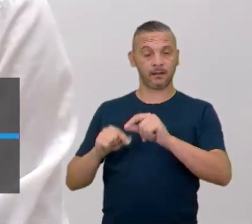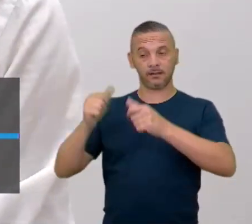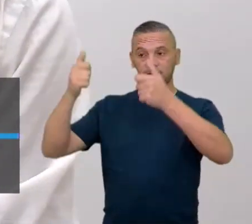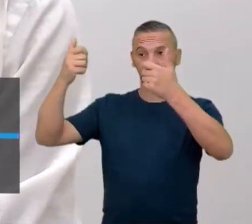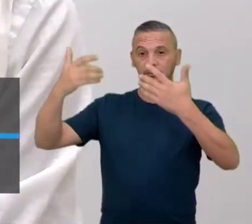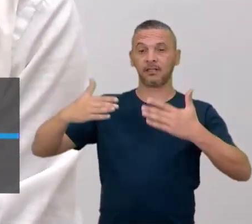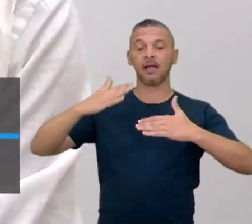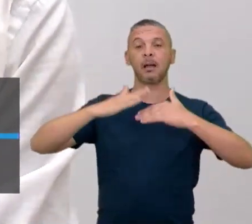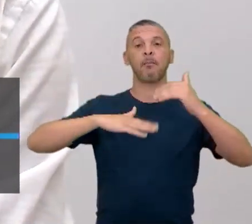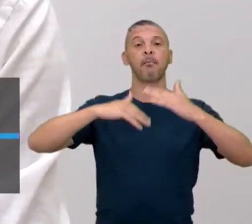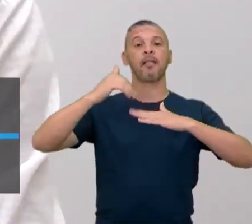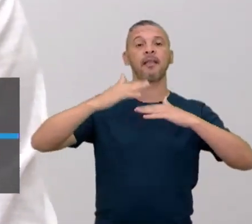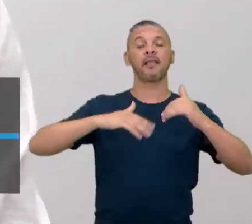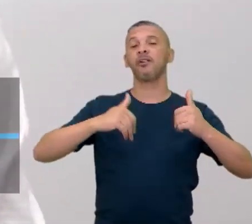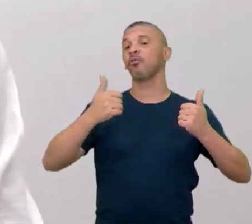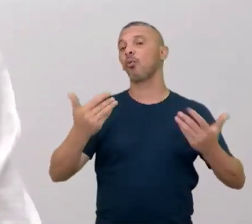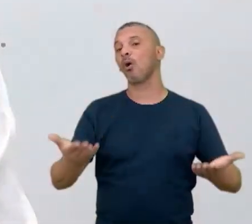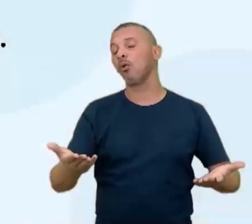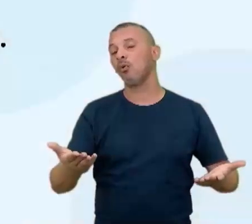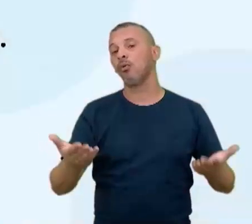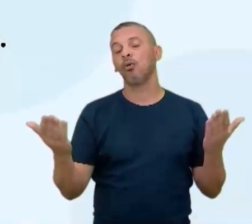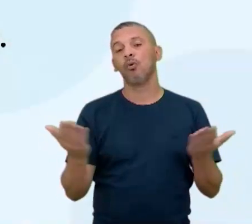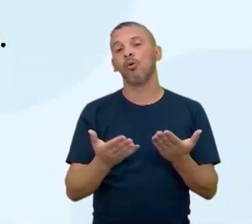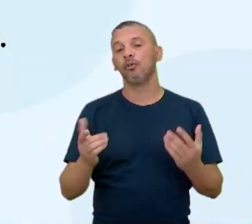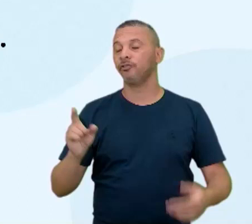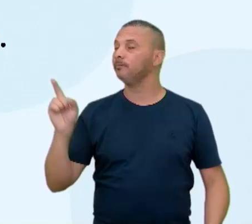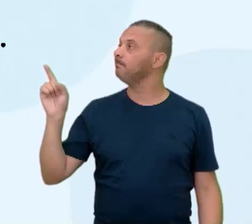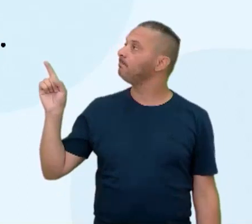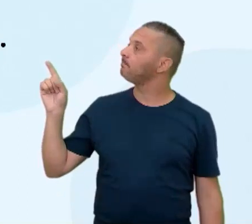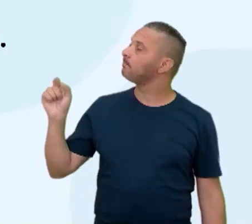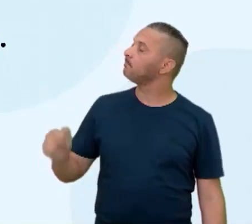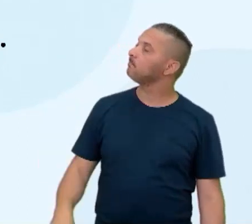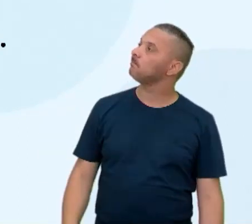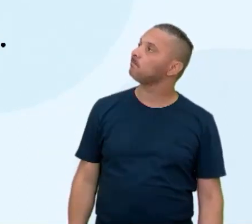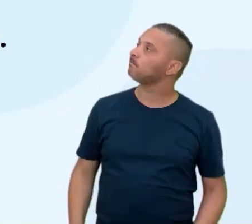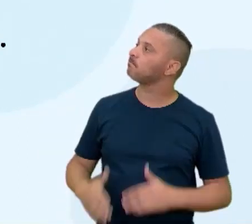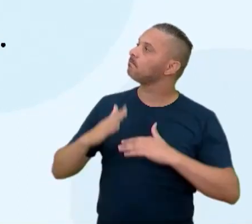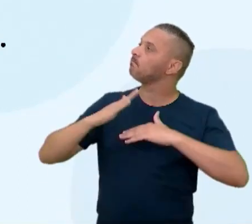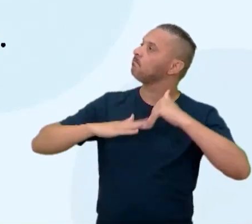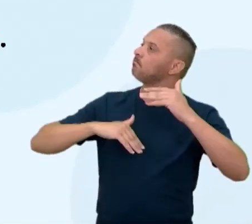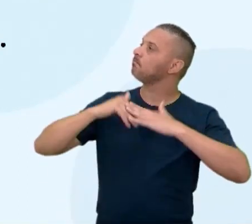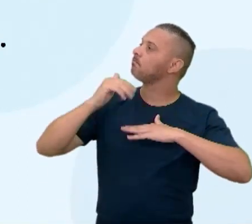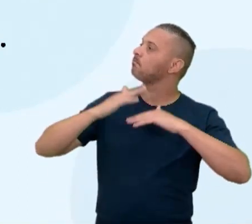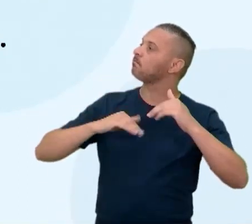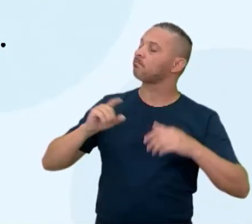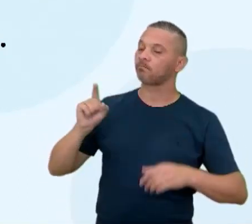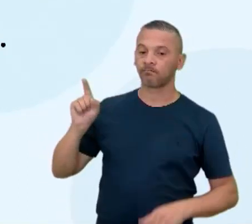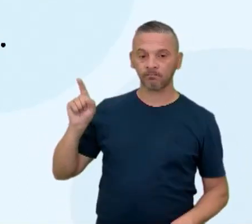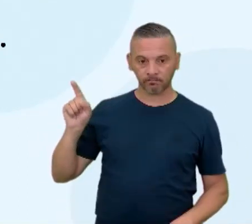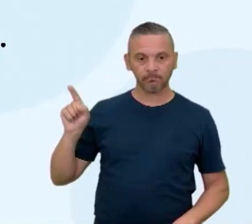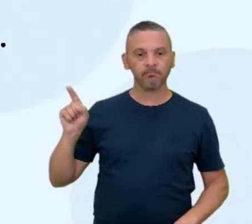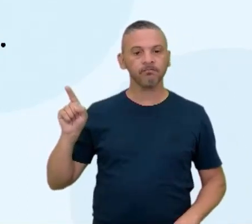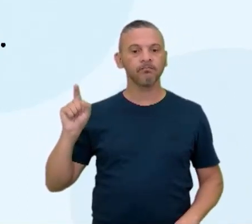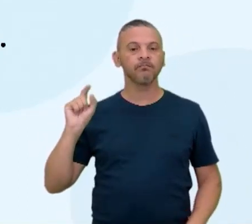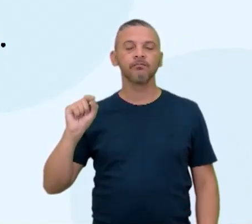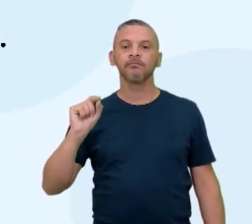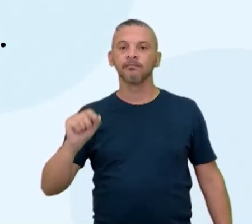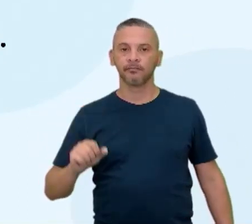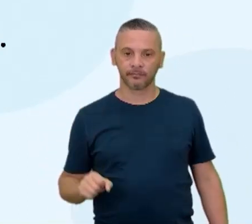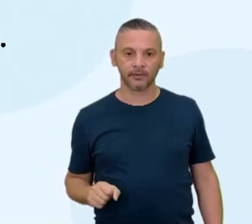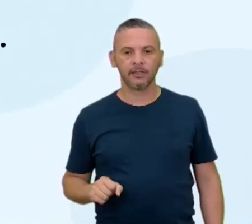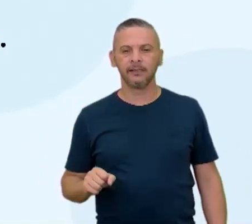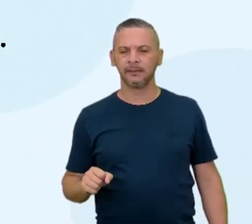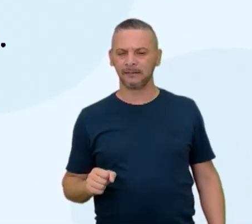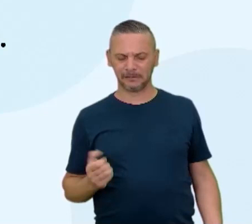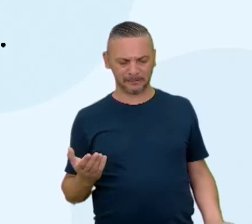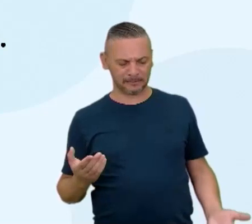das habilidades, vocês têm aí. Quando a gente fala de habilidade aí básica, é analisar